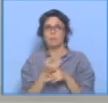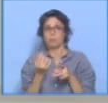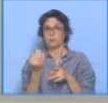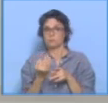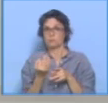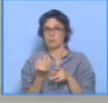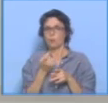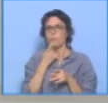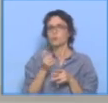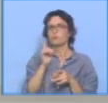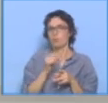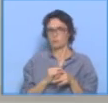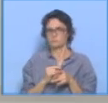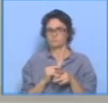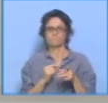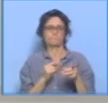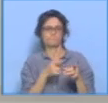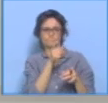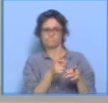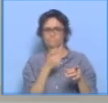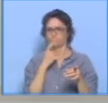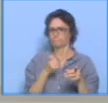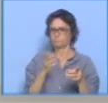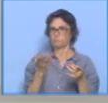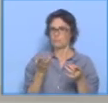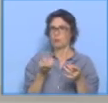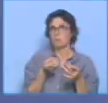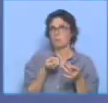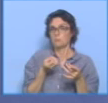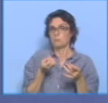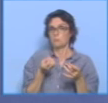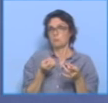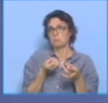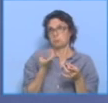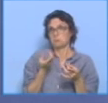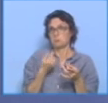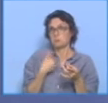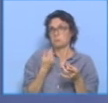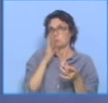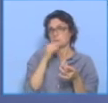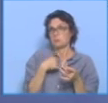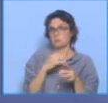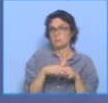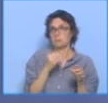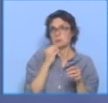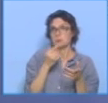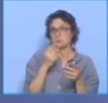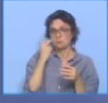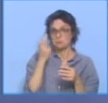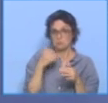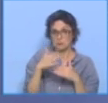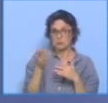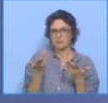a pergunta que ele faz é: bem, faz isso e verás, dizes-me, mas quem é o meu